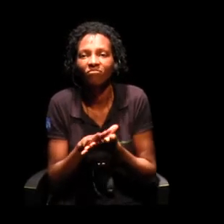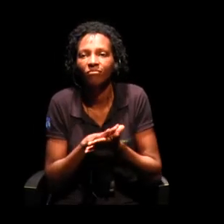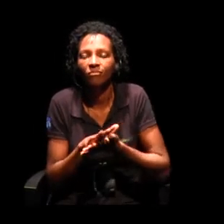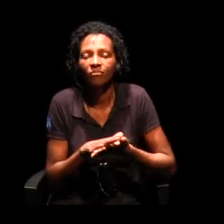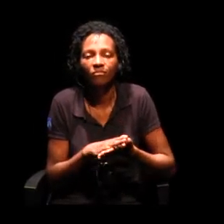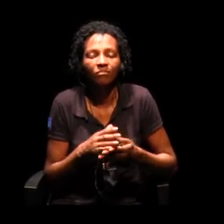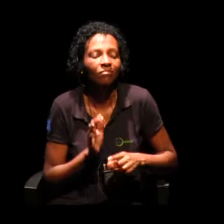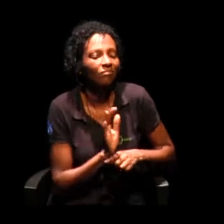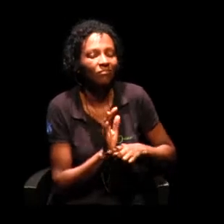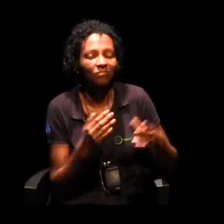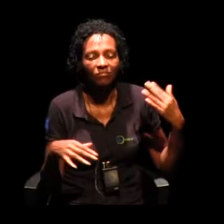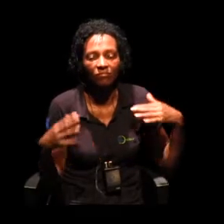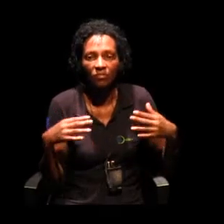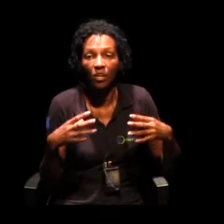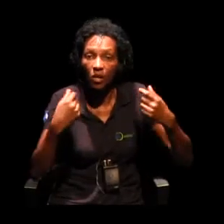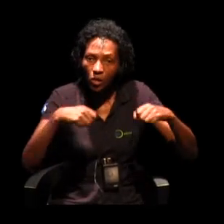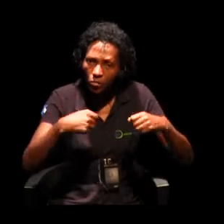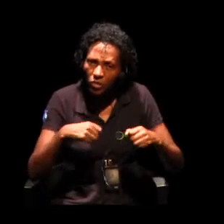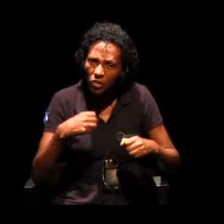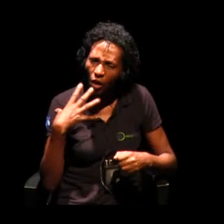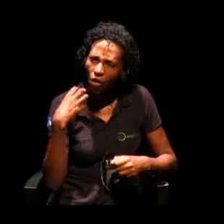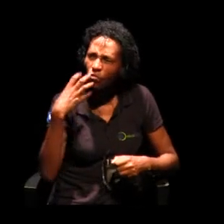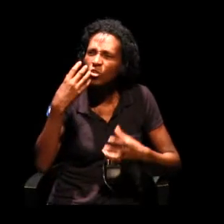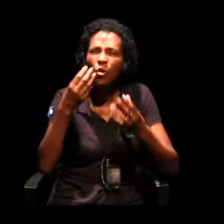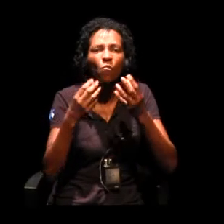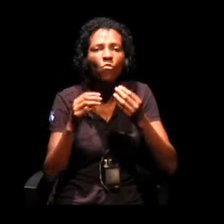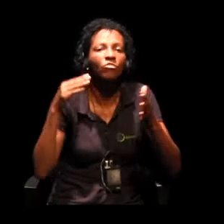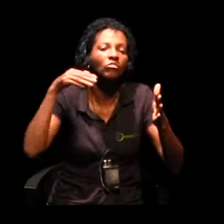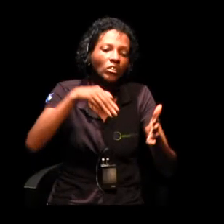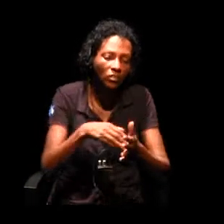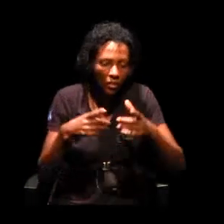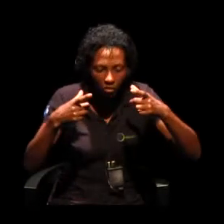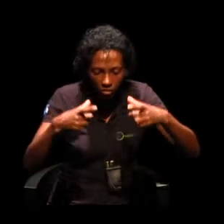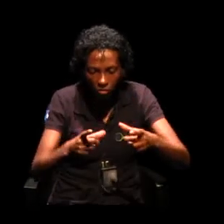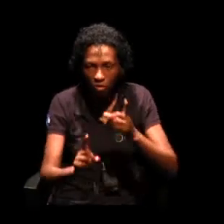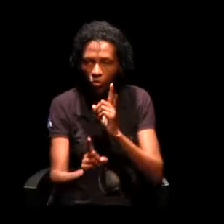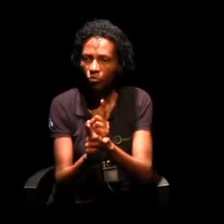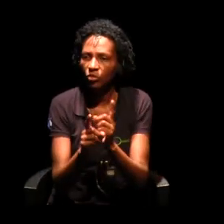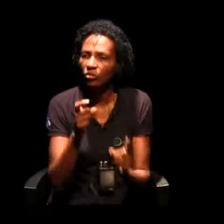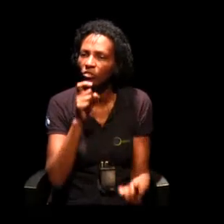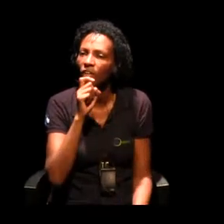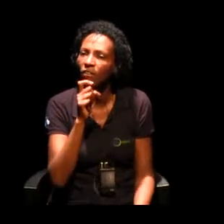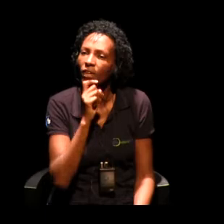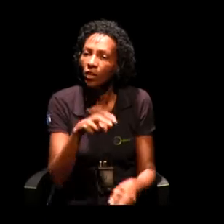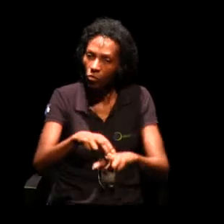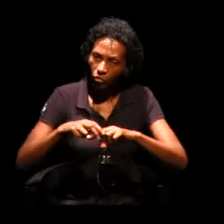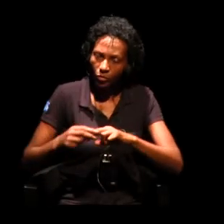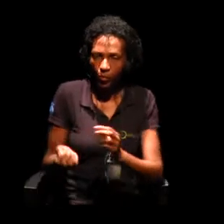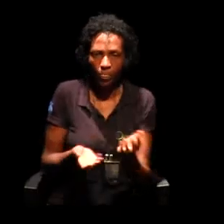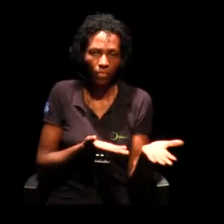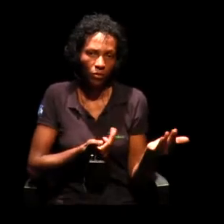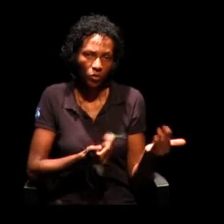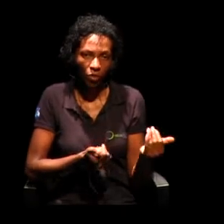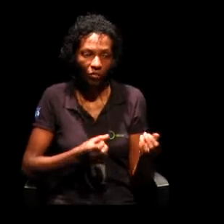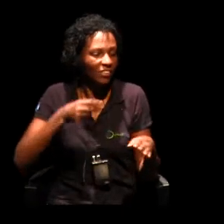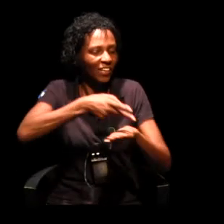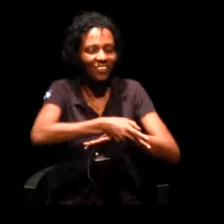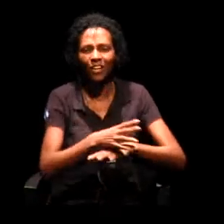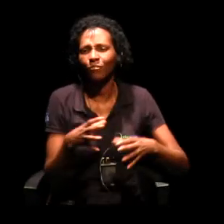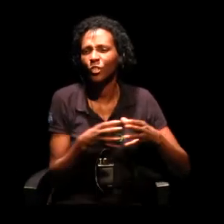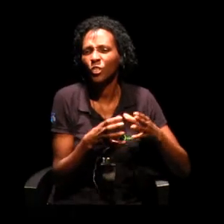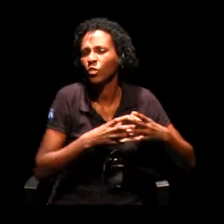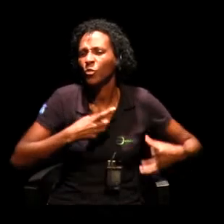Não existe nenhum tipo de recreação. É necessário viajar muito para chegar numa área verde. Então, é por isso